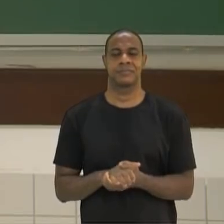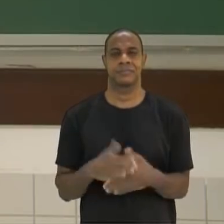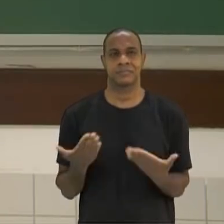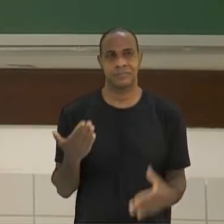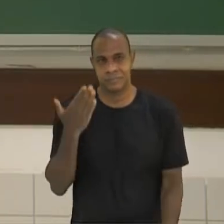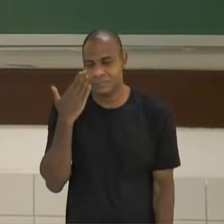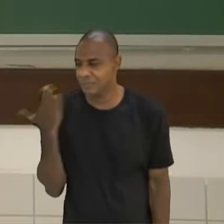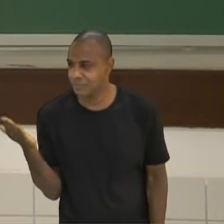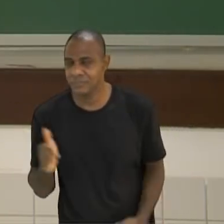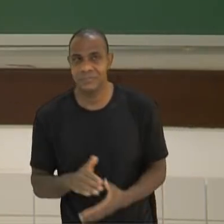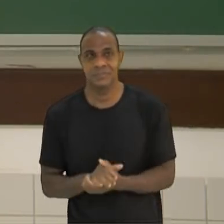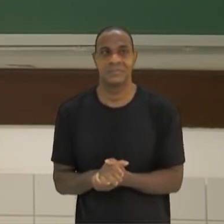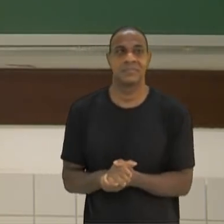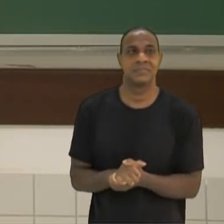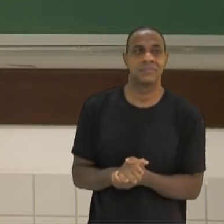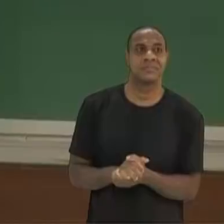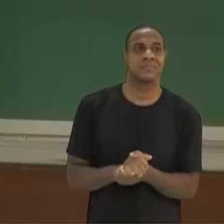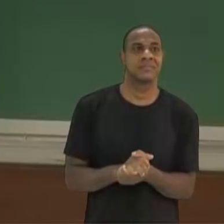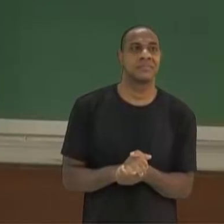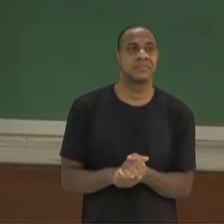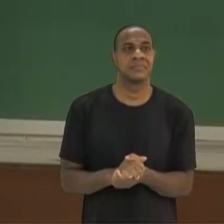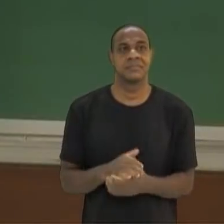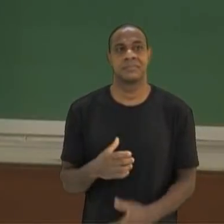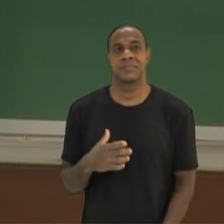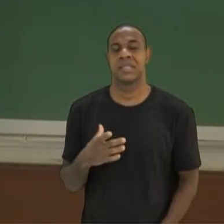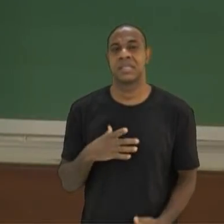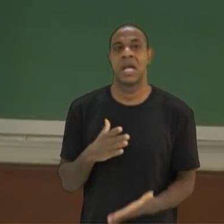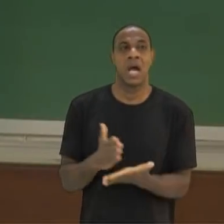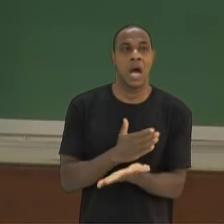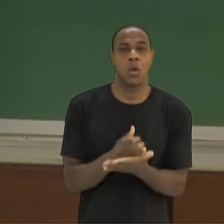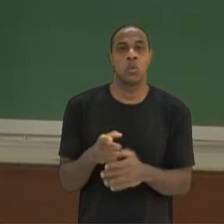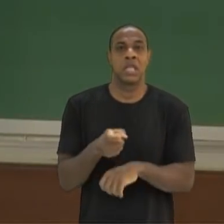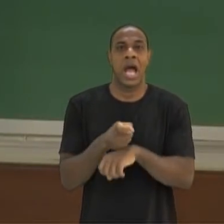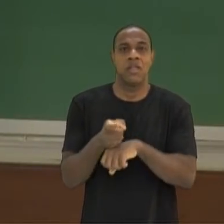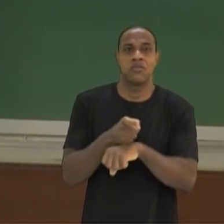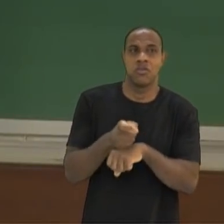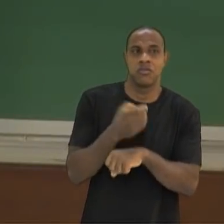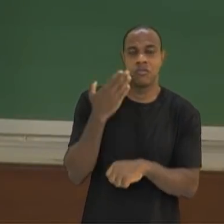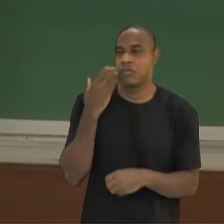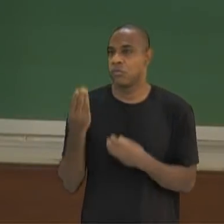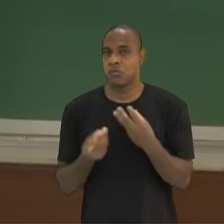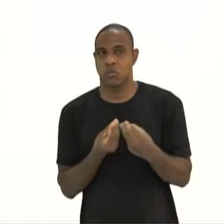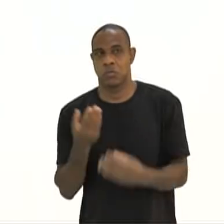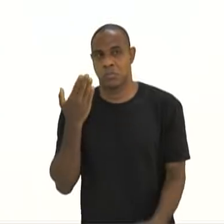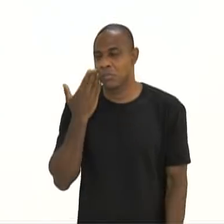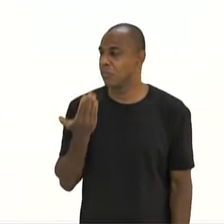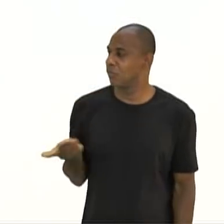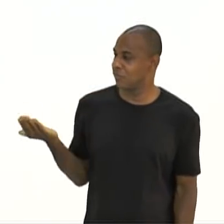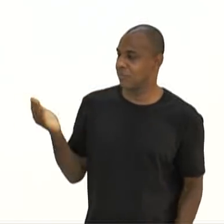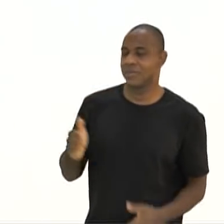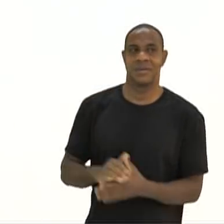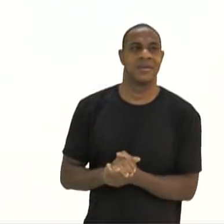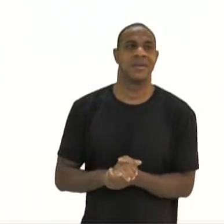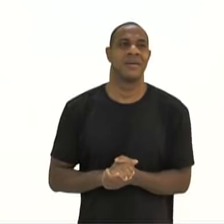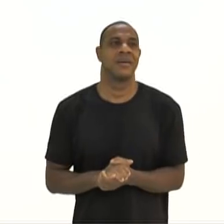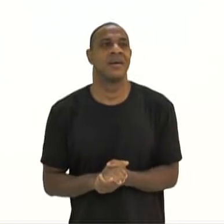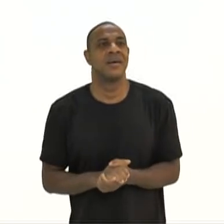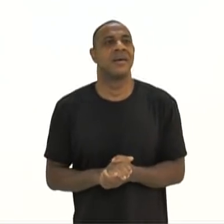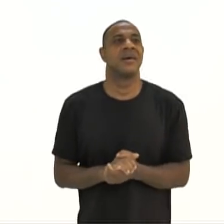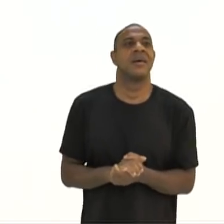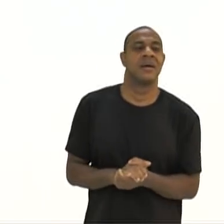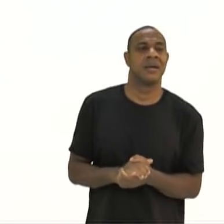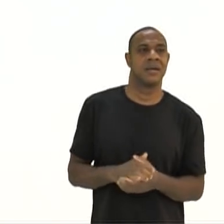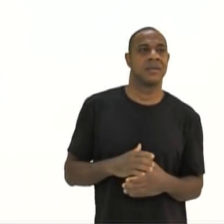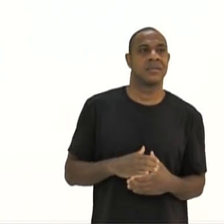Retornando então, pessoal, então a gente tem aqui alguns adjetivos, né, na resposta de vocês aí, né? Então, o